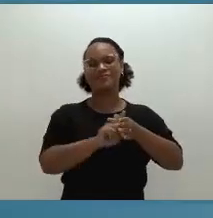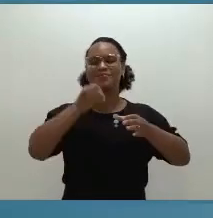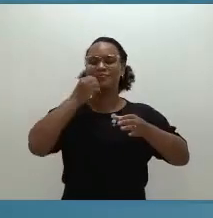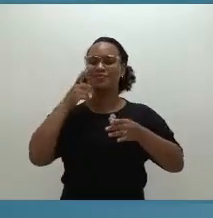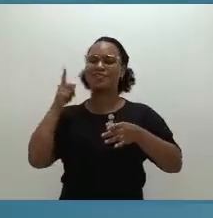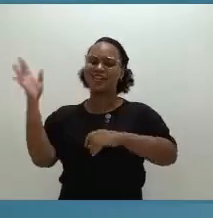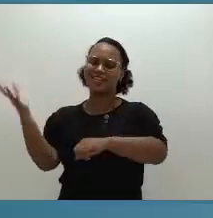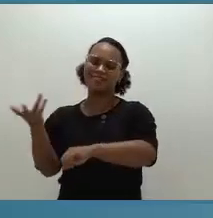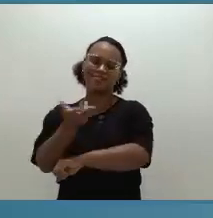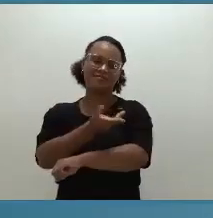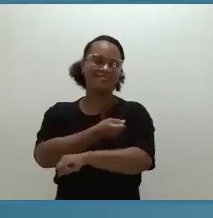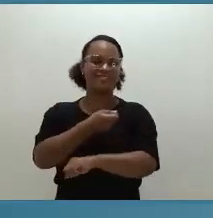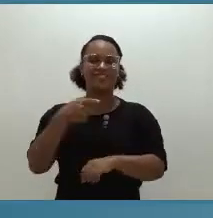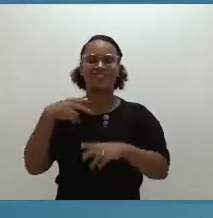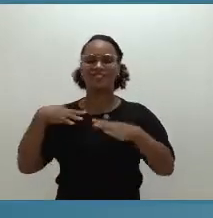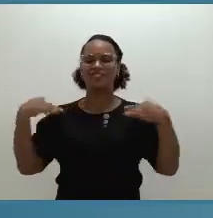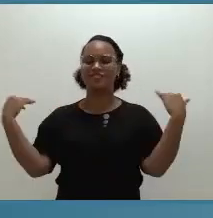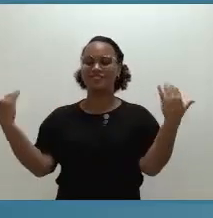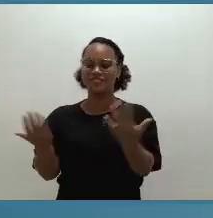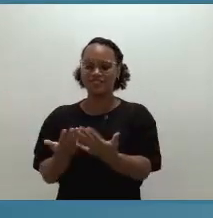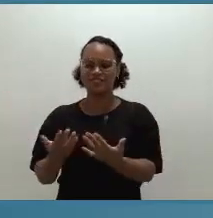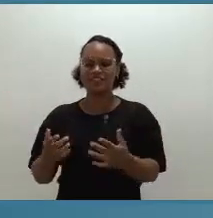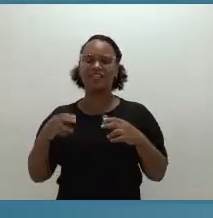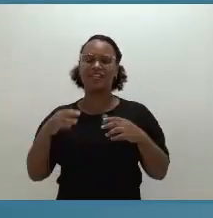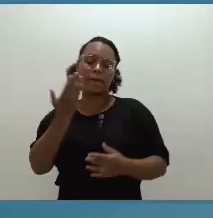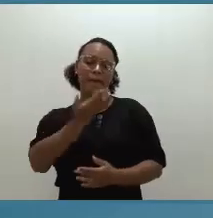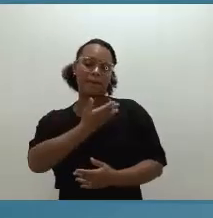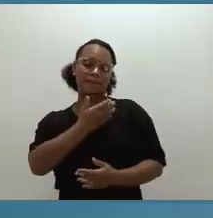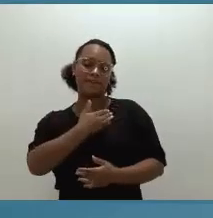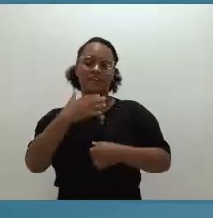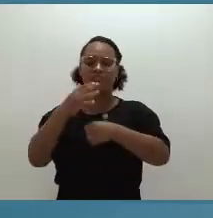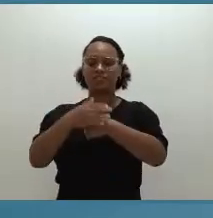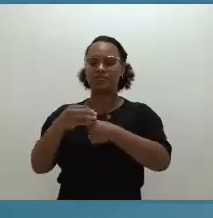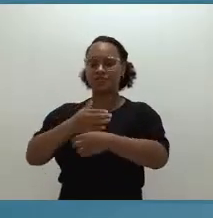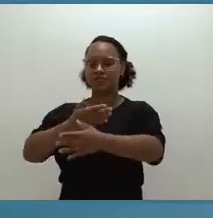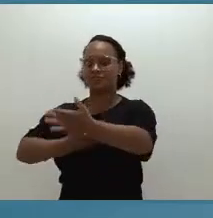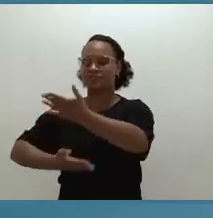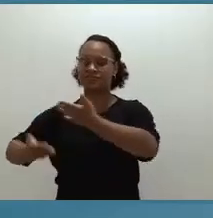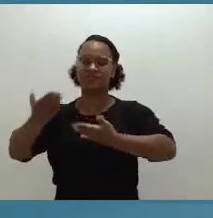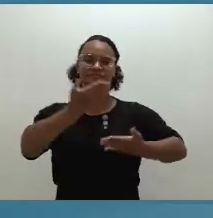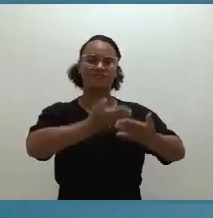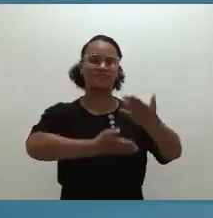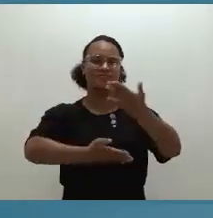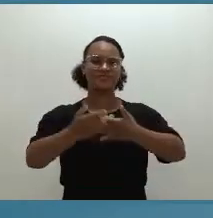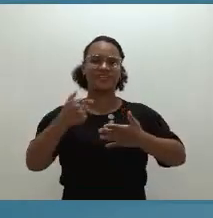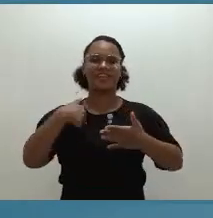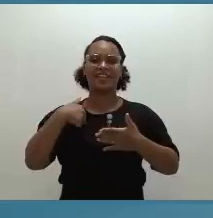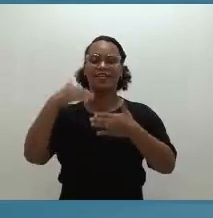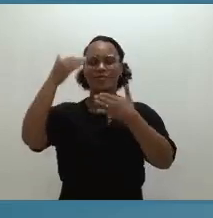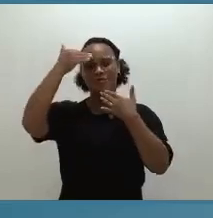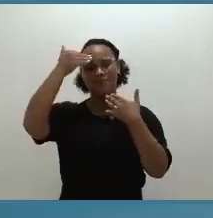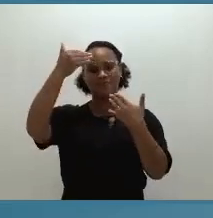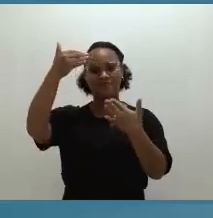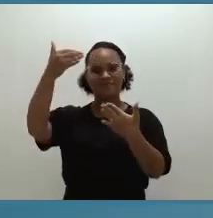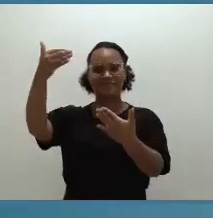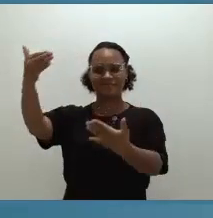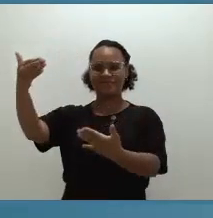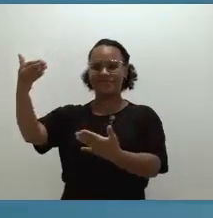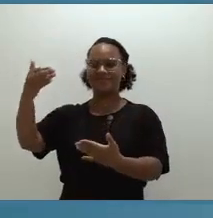conosco, na amizade, no companheirinho, na troca de todos. Então, eu quero dizer muito obrigado,